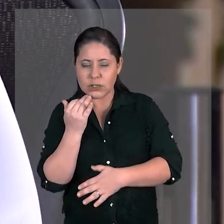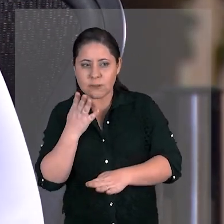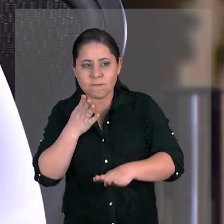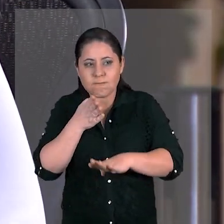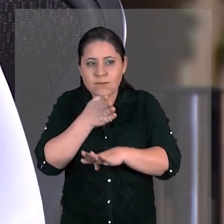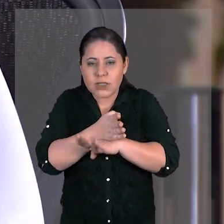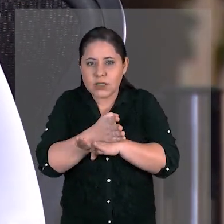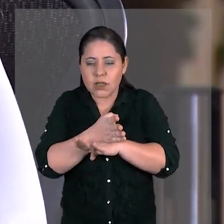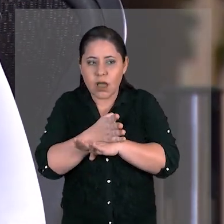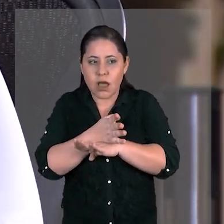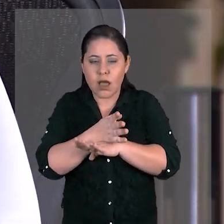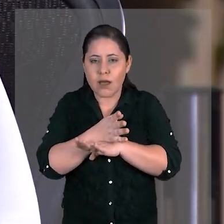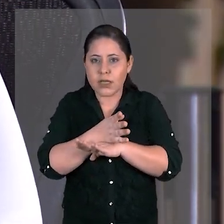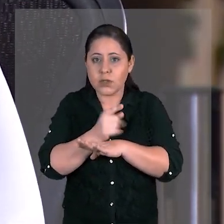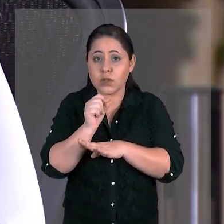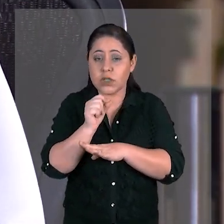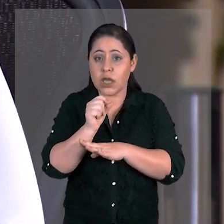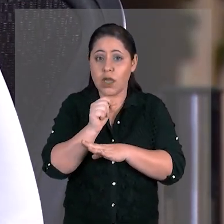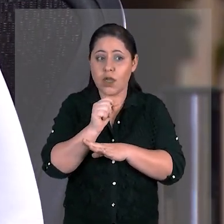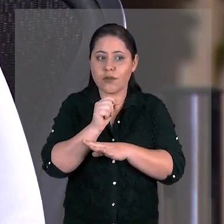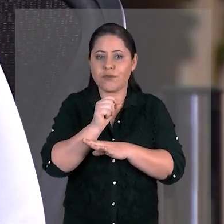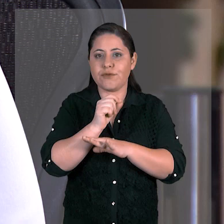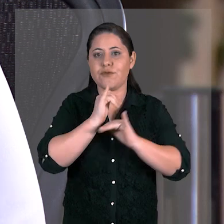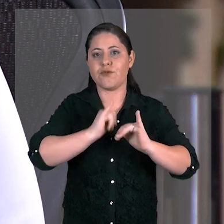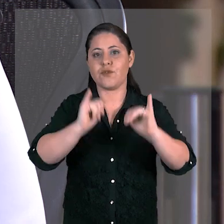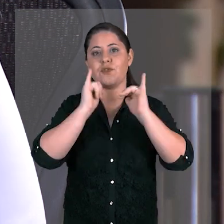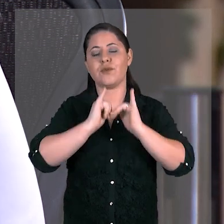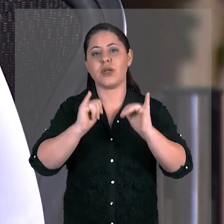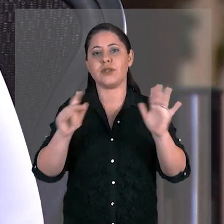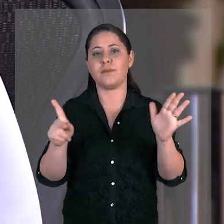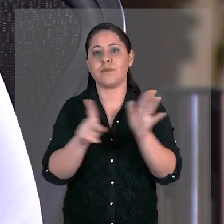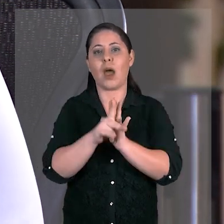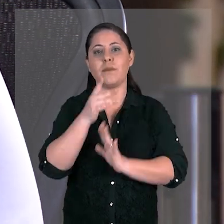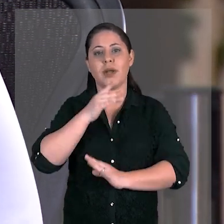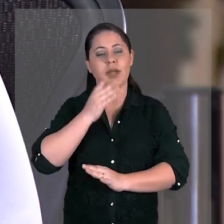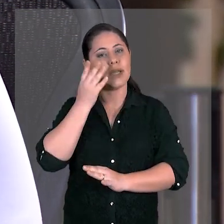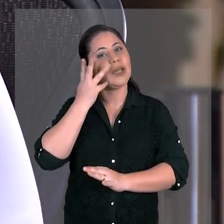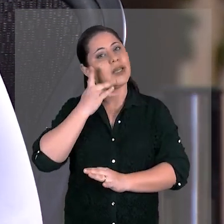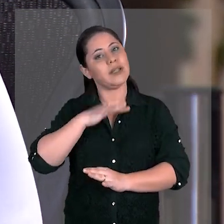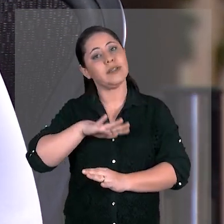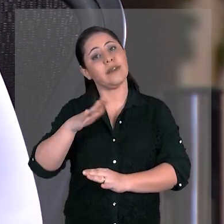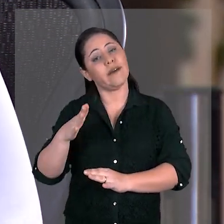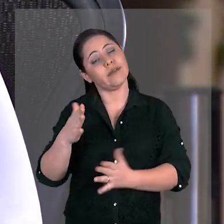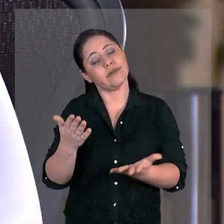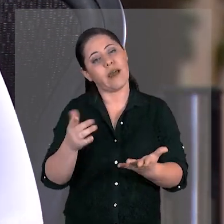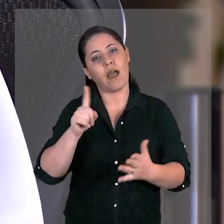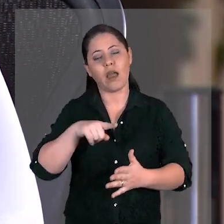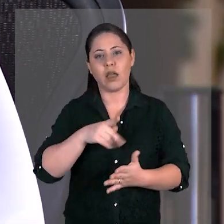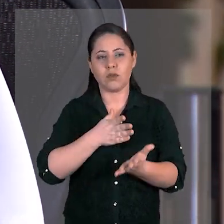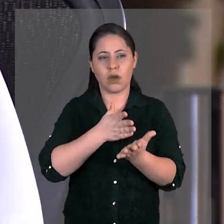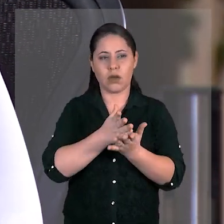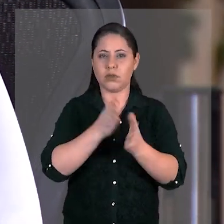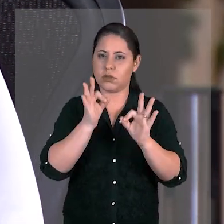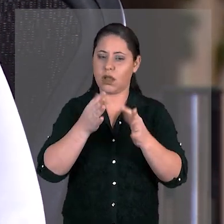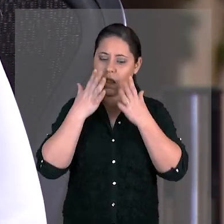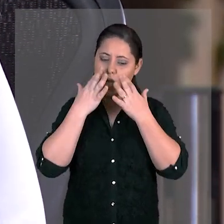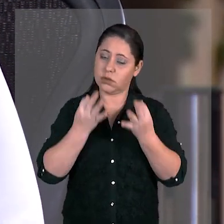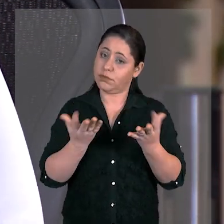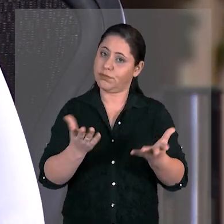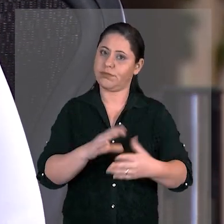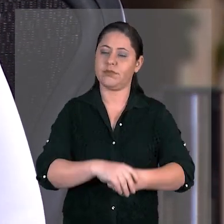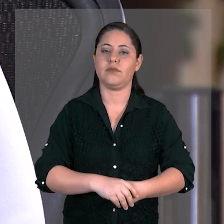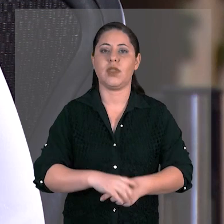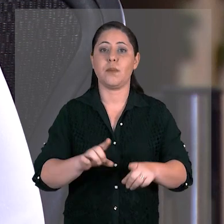busca essas informações dessas crianças. Então, esse é o caminho para ficar bem alerta.